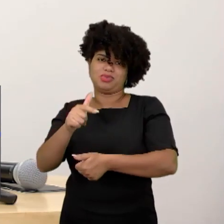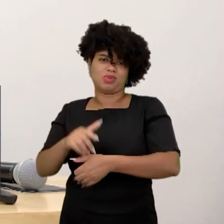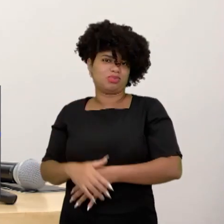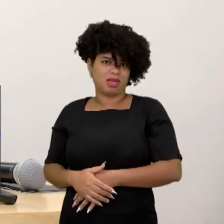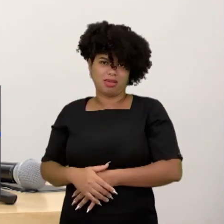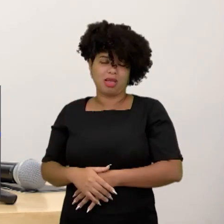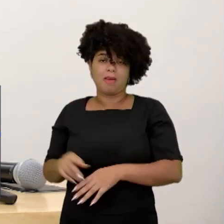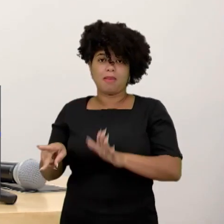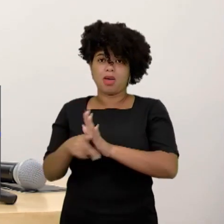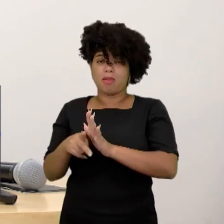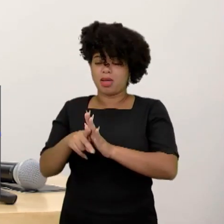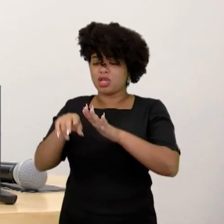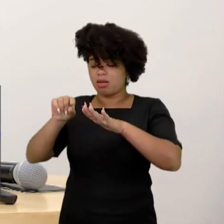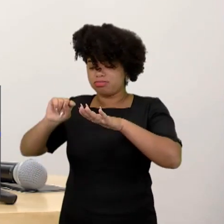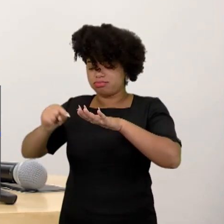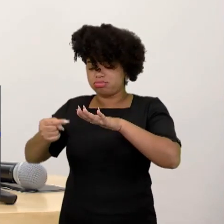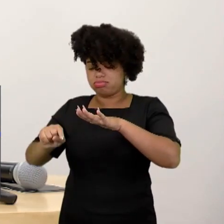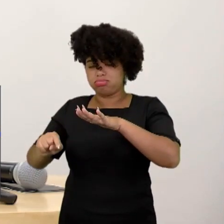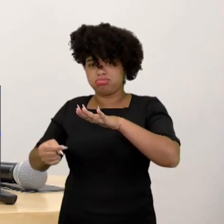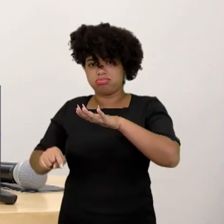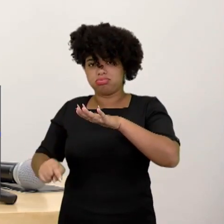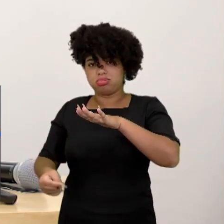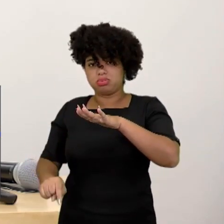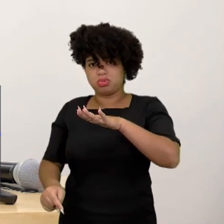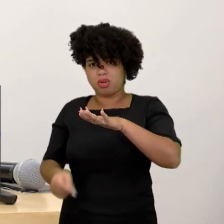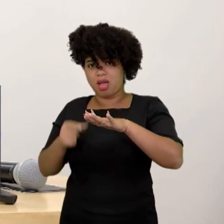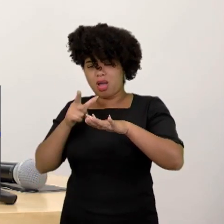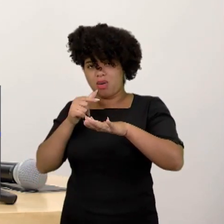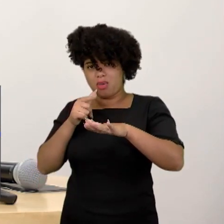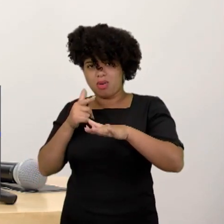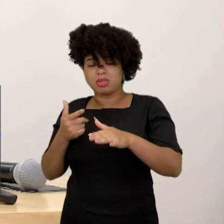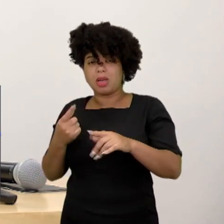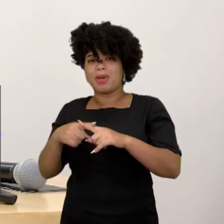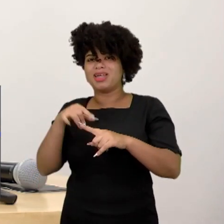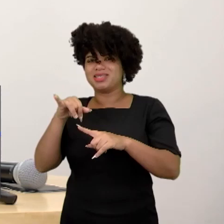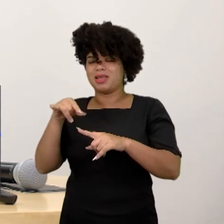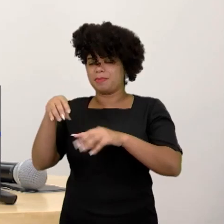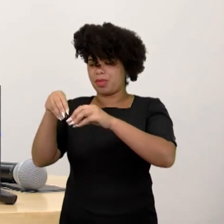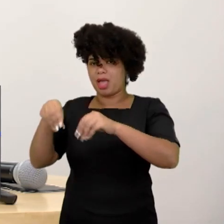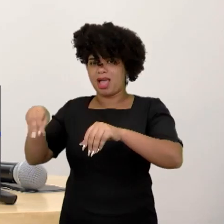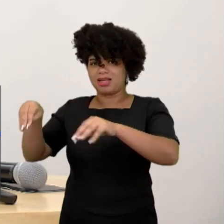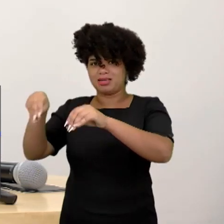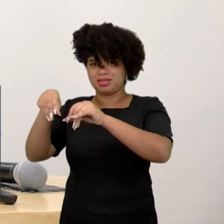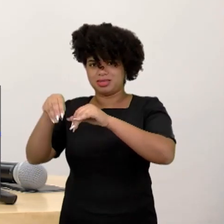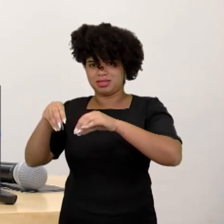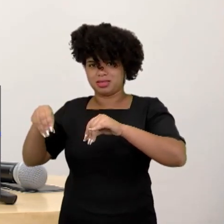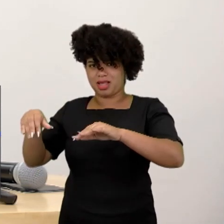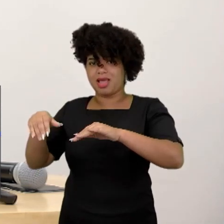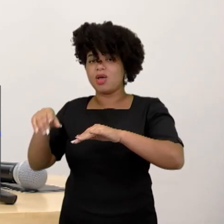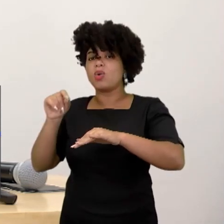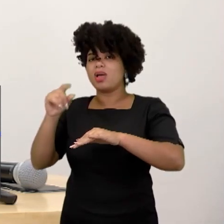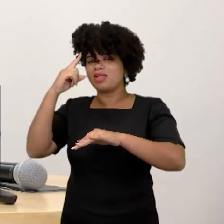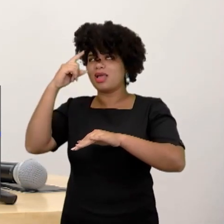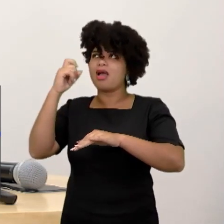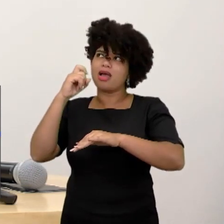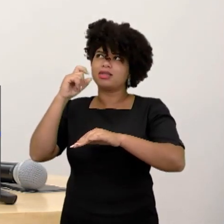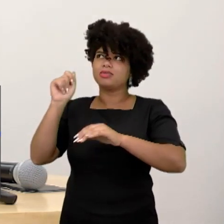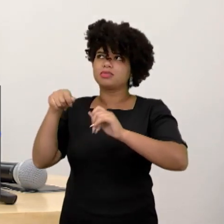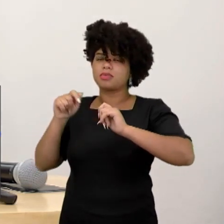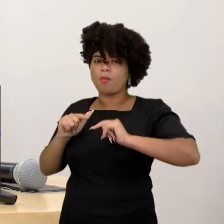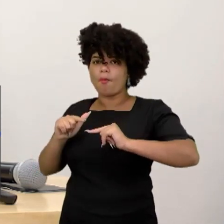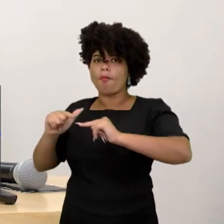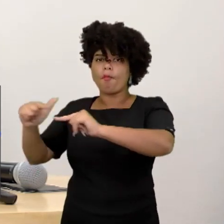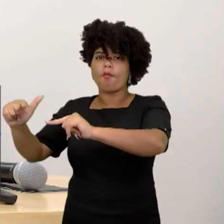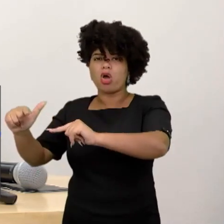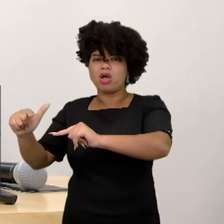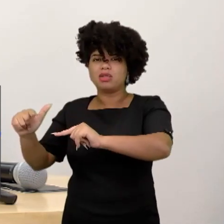chega em áreas subterrâneas, principalmente quando você, né, troca a terra por asfalto, por concreto, aí se complica mais